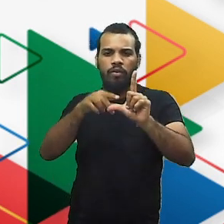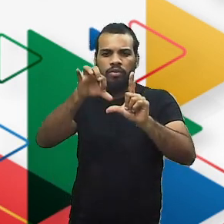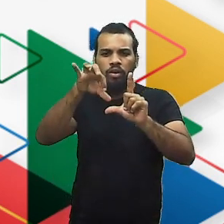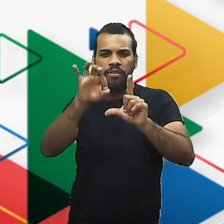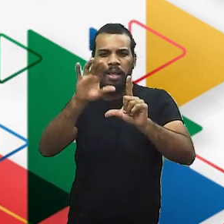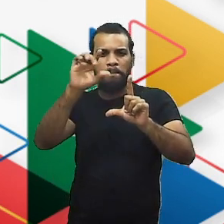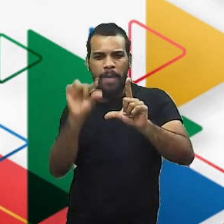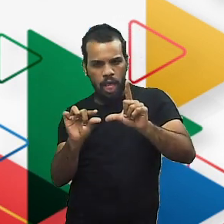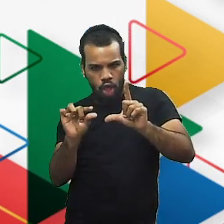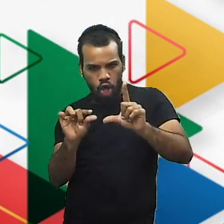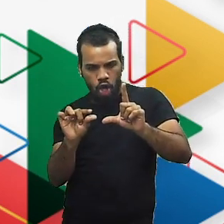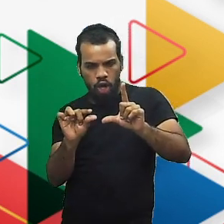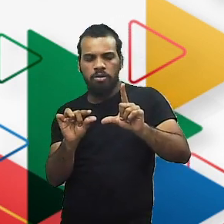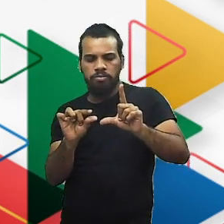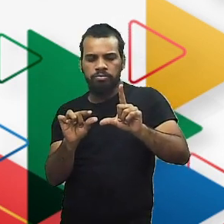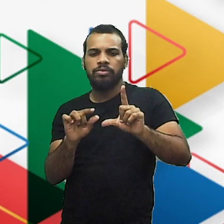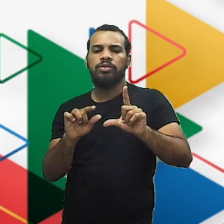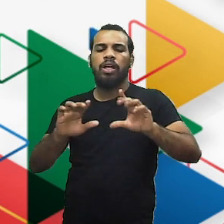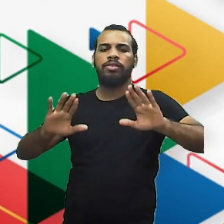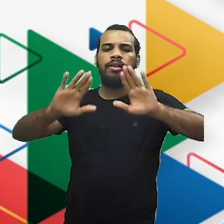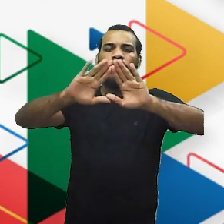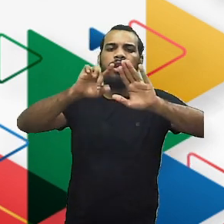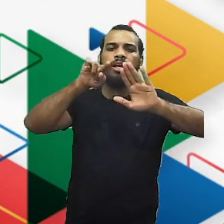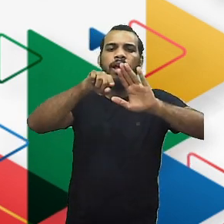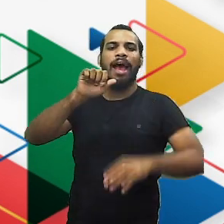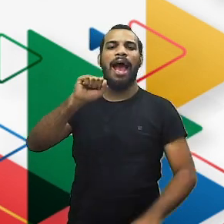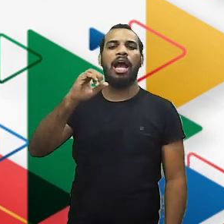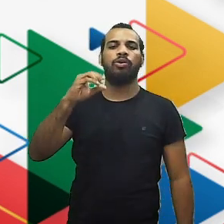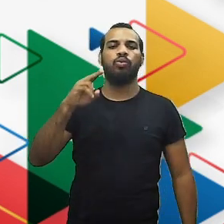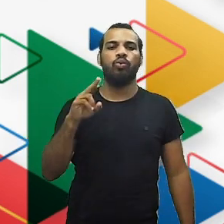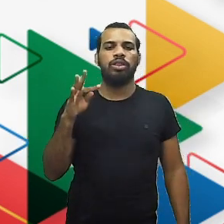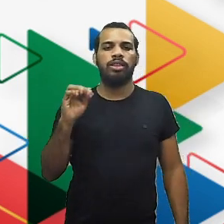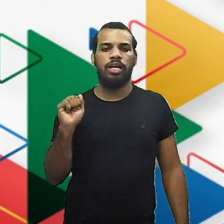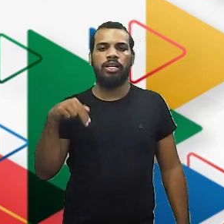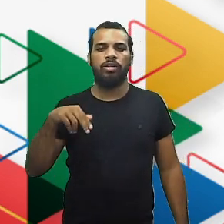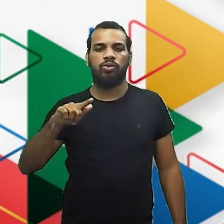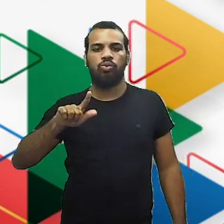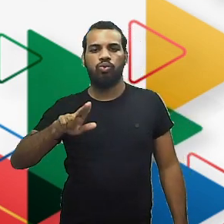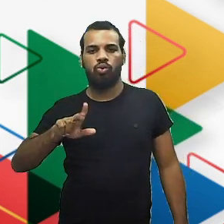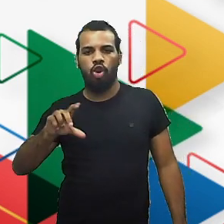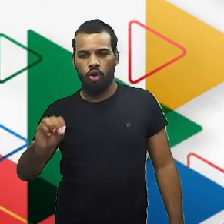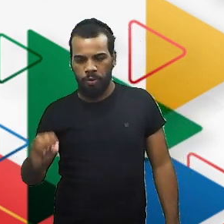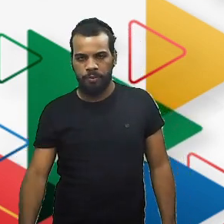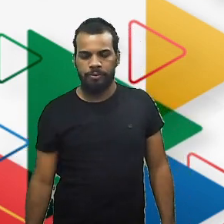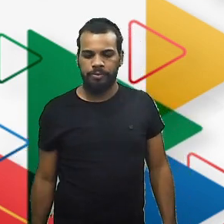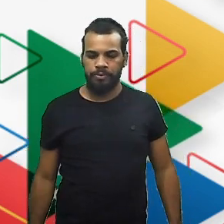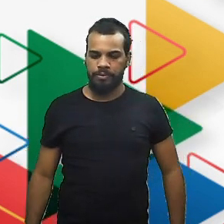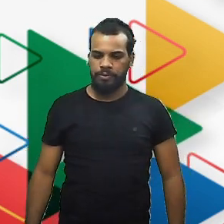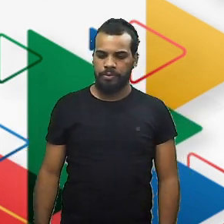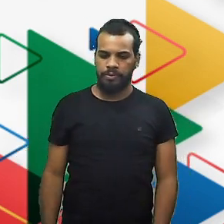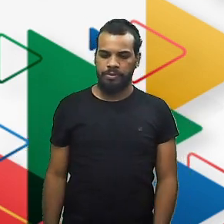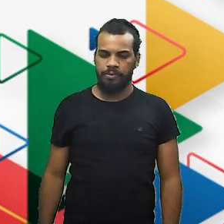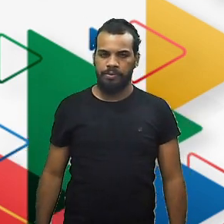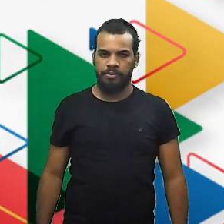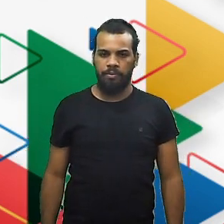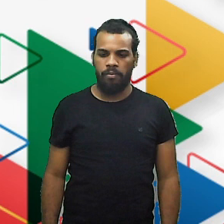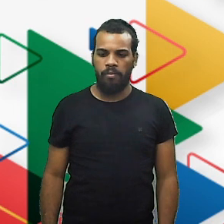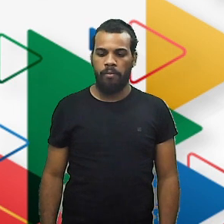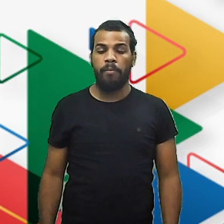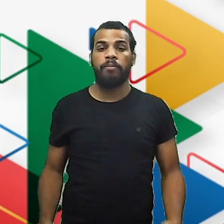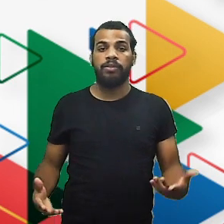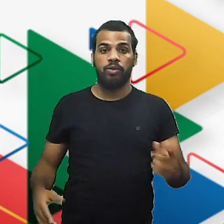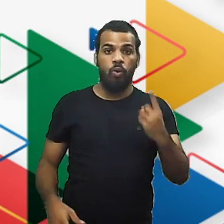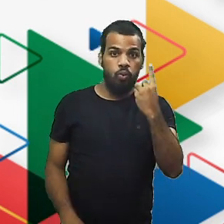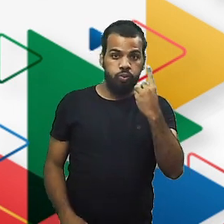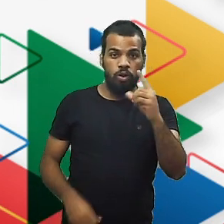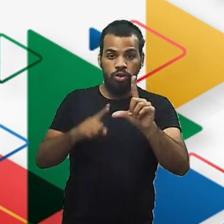triângulo, quanto aos ângulos, é chamado de acutângulo. E se tiver um dos ângulos com abertura maior que